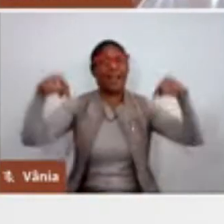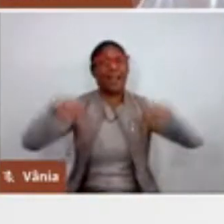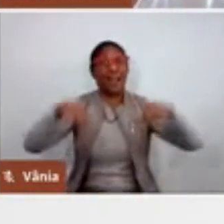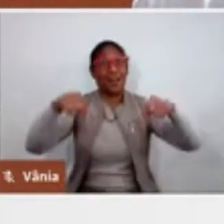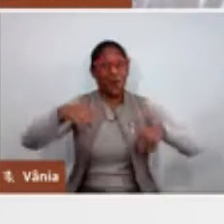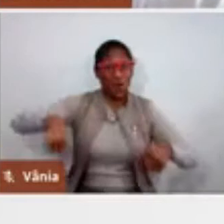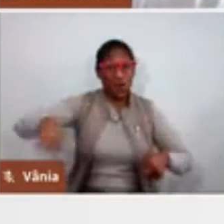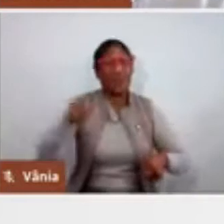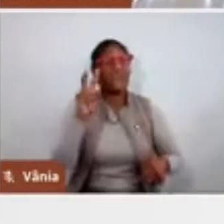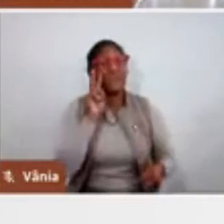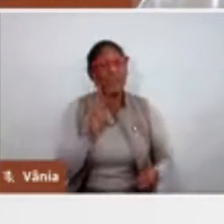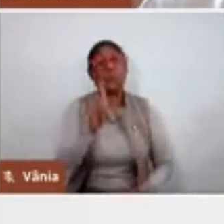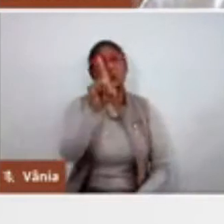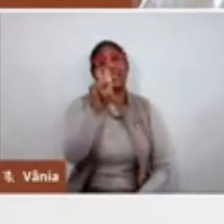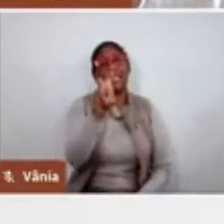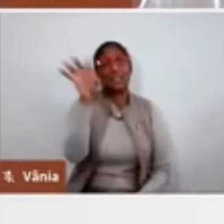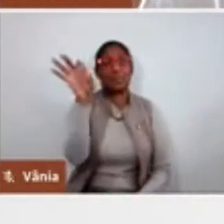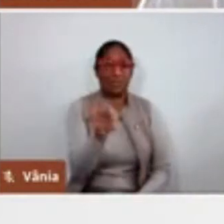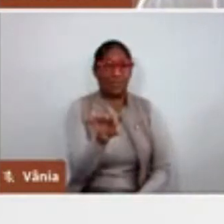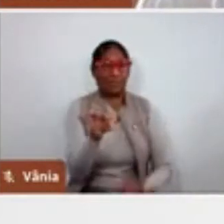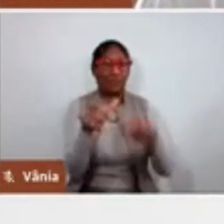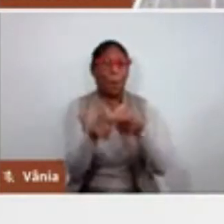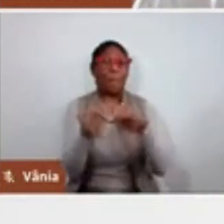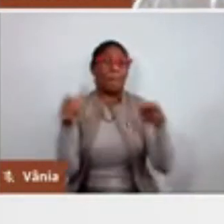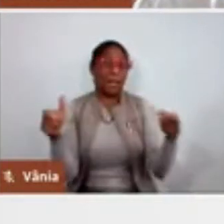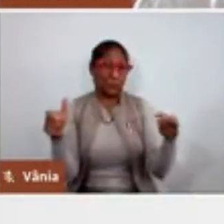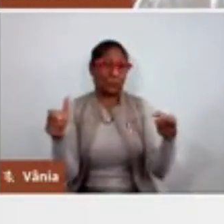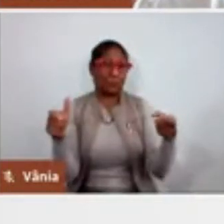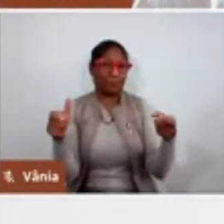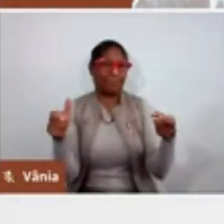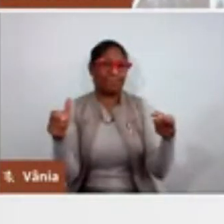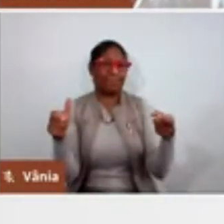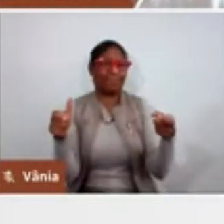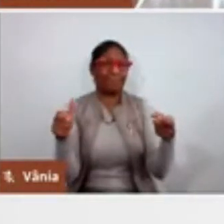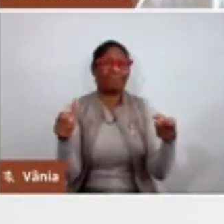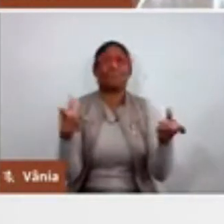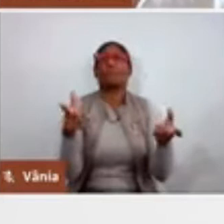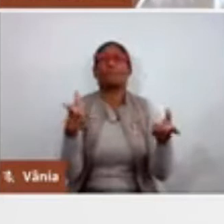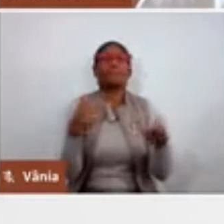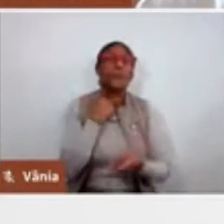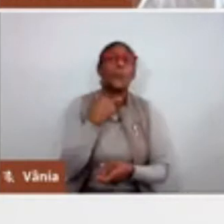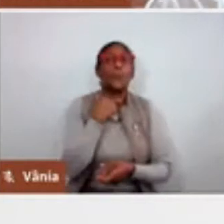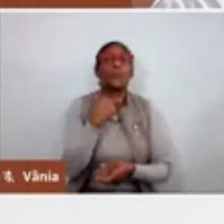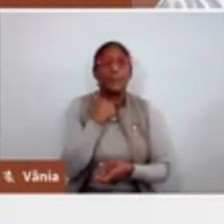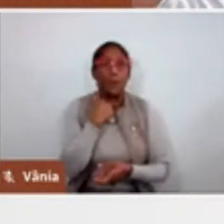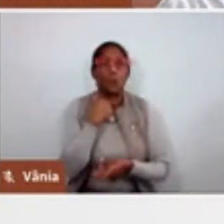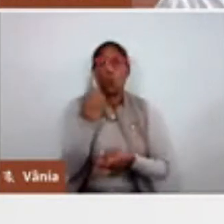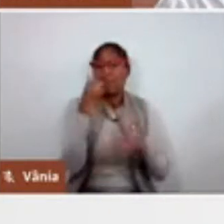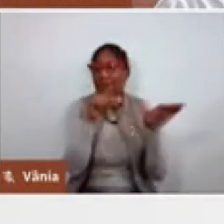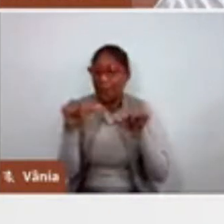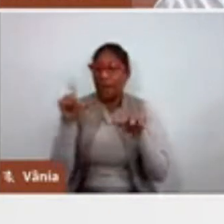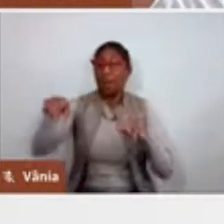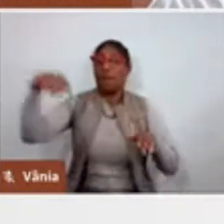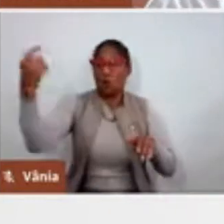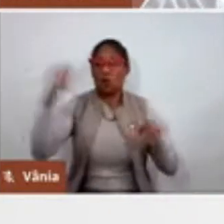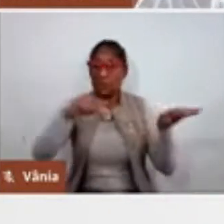em torno de 15% de aumento de ocupação em uma semana em relação à outra. Então, ou seja,